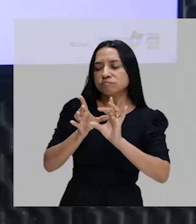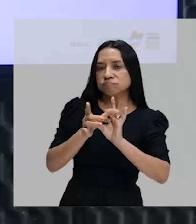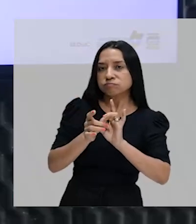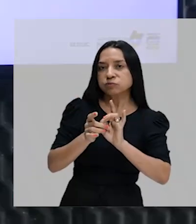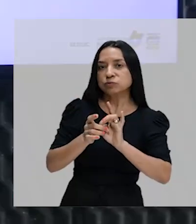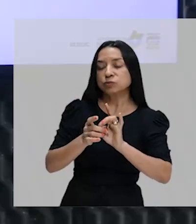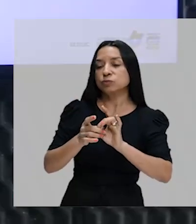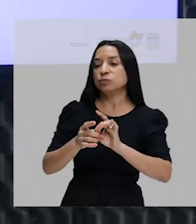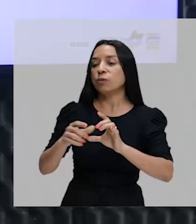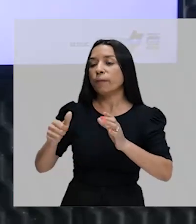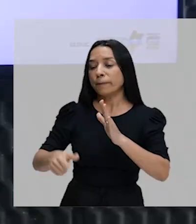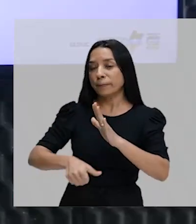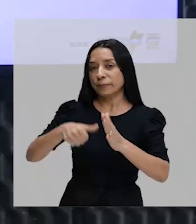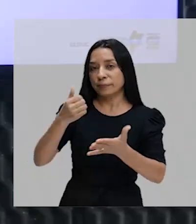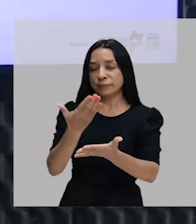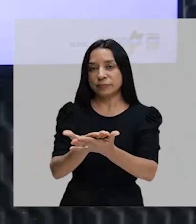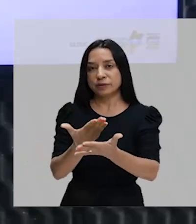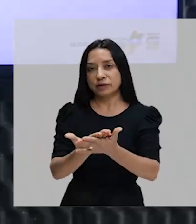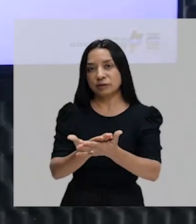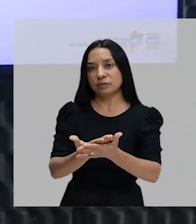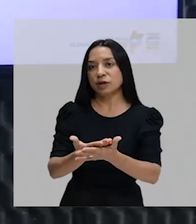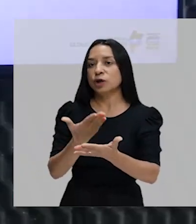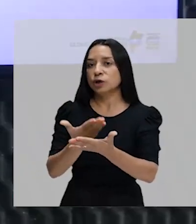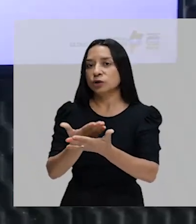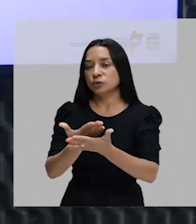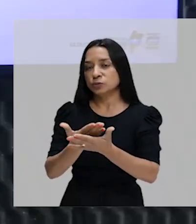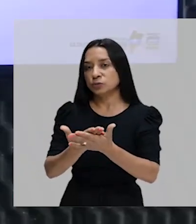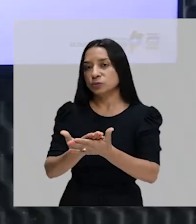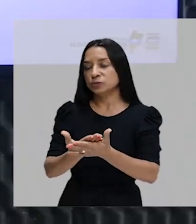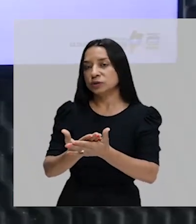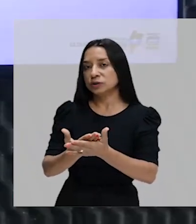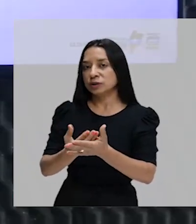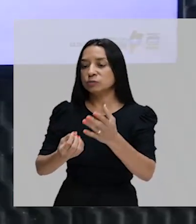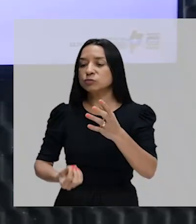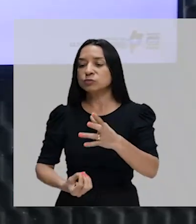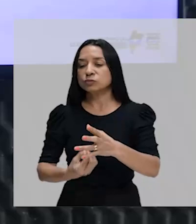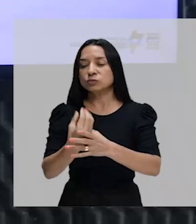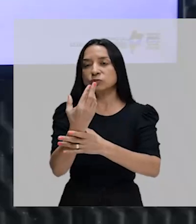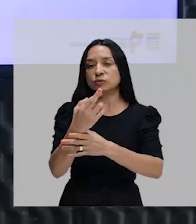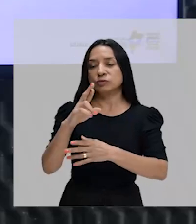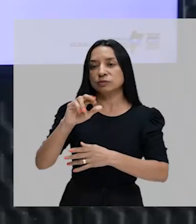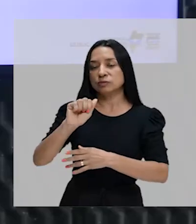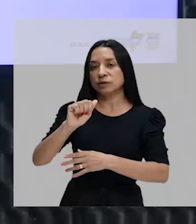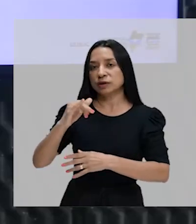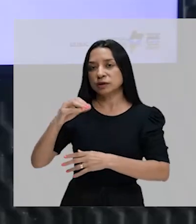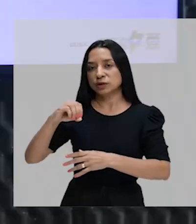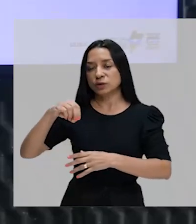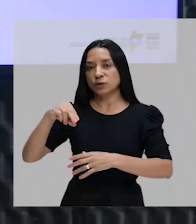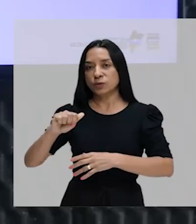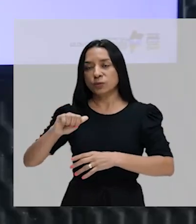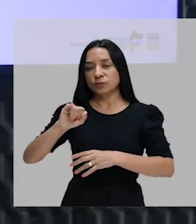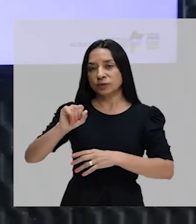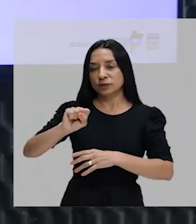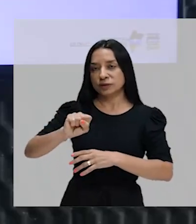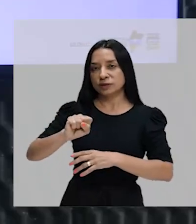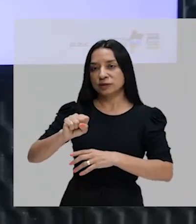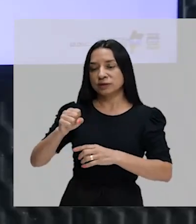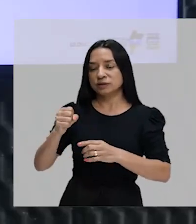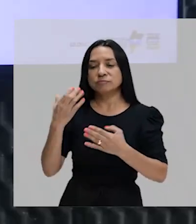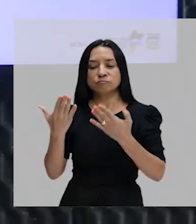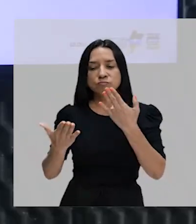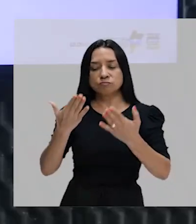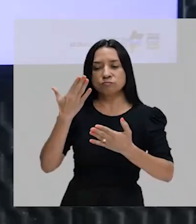nosso estudo. Lá nós estudamos a necessidade do surgimento dos racionais, né, que estava associado à ideia de